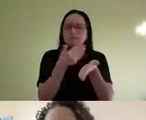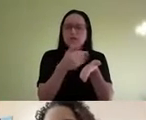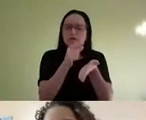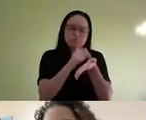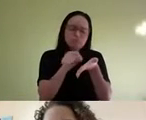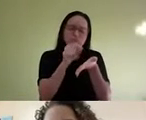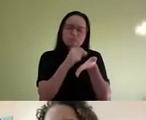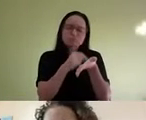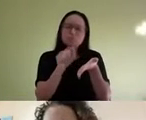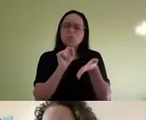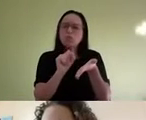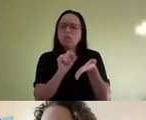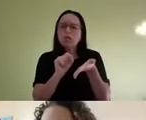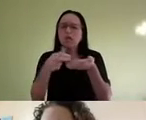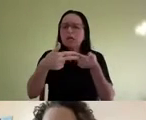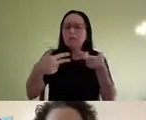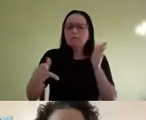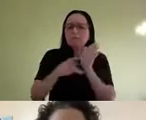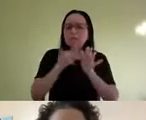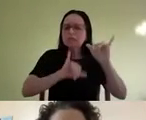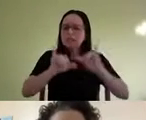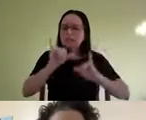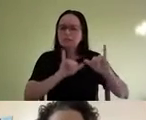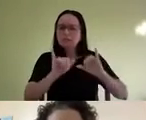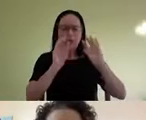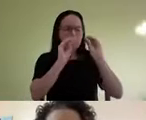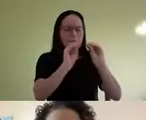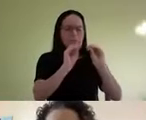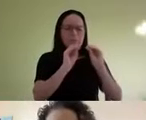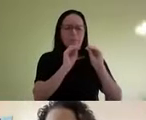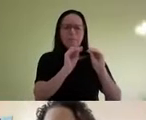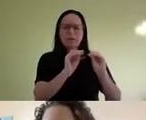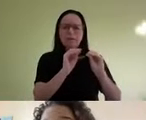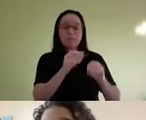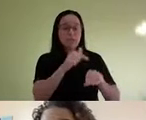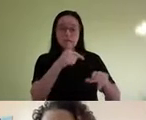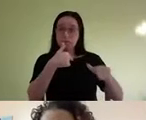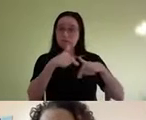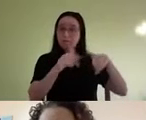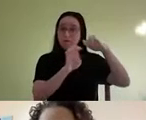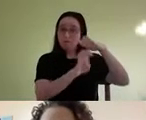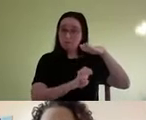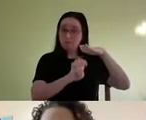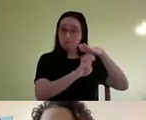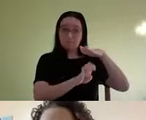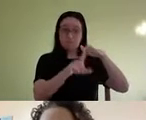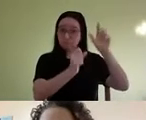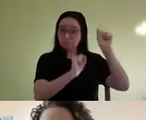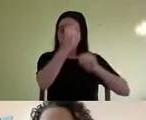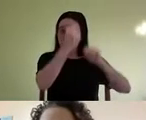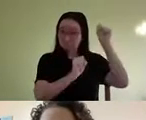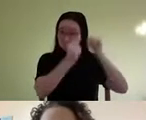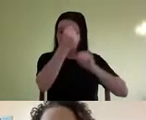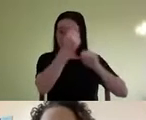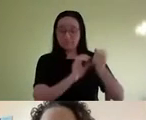fórmulas químicas, porque meu pai trabalhava com empresa numa fábrica têxtil, e ele